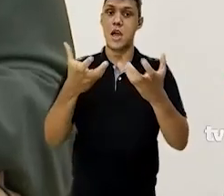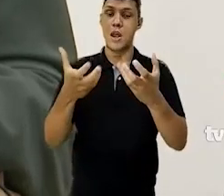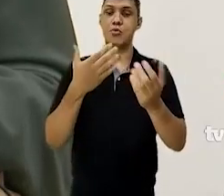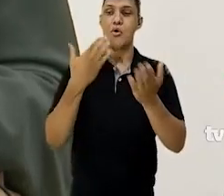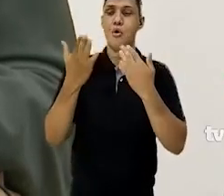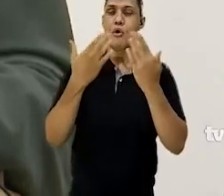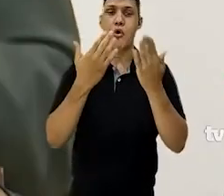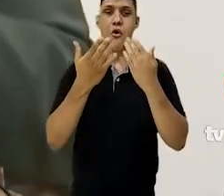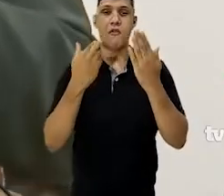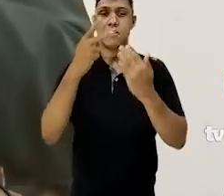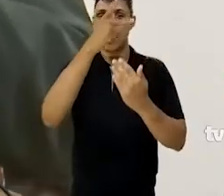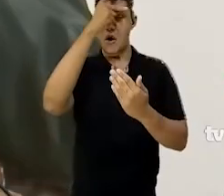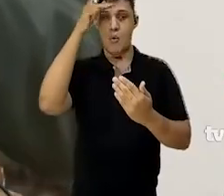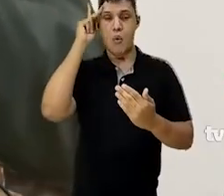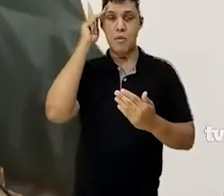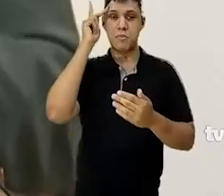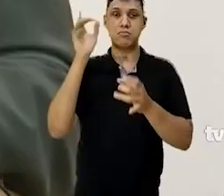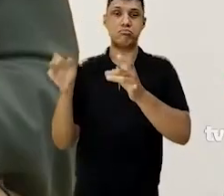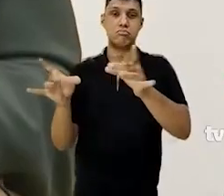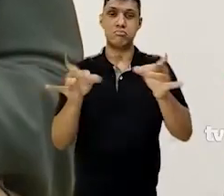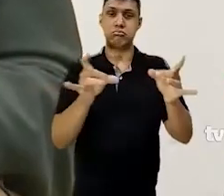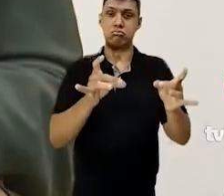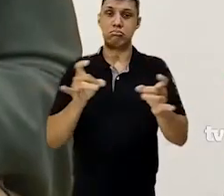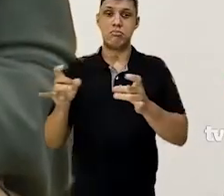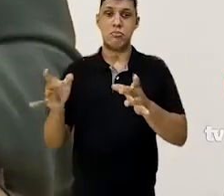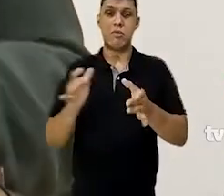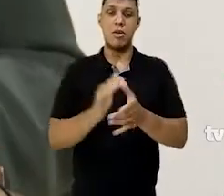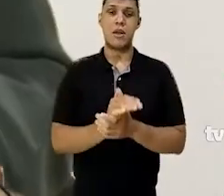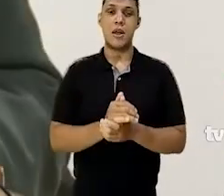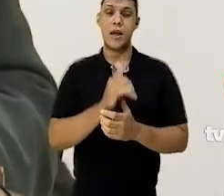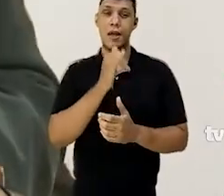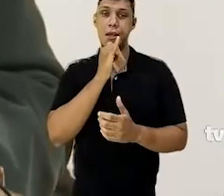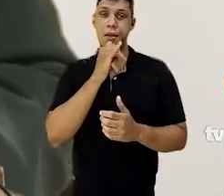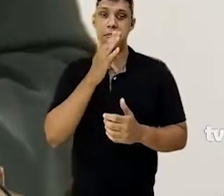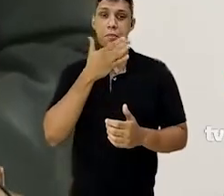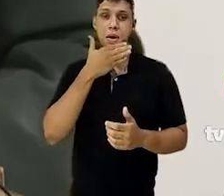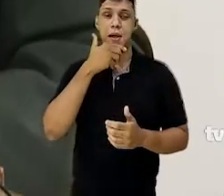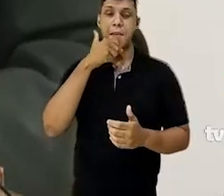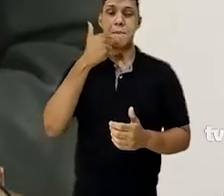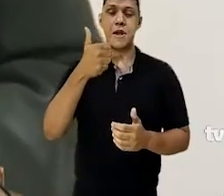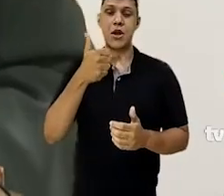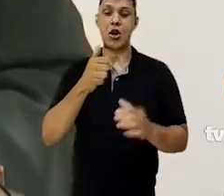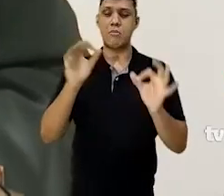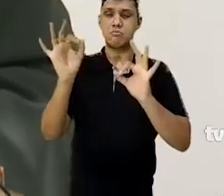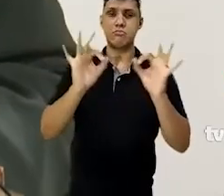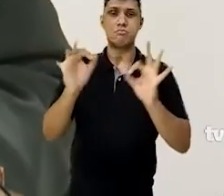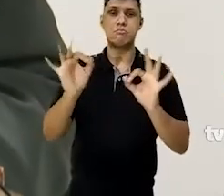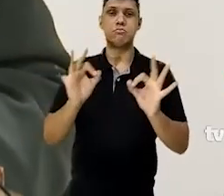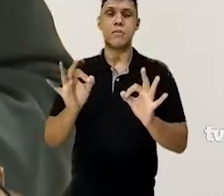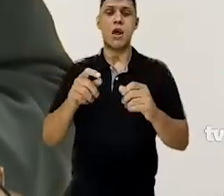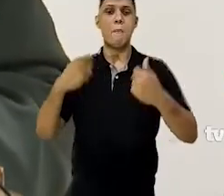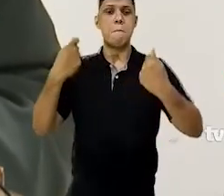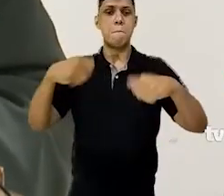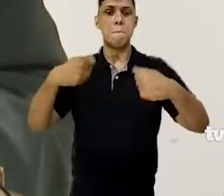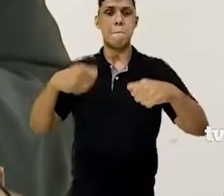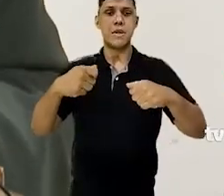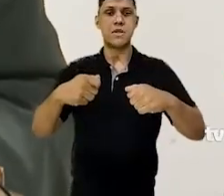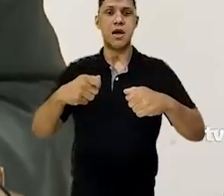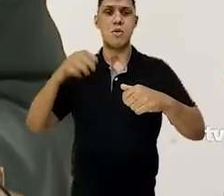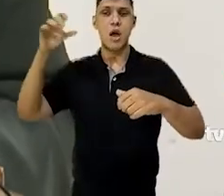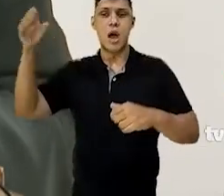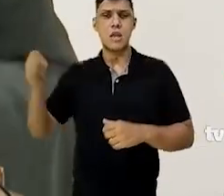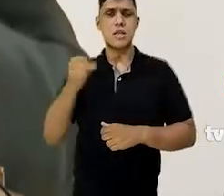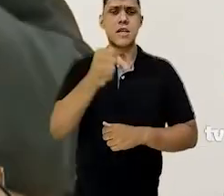para melhorarmos o empreendedorismo no nosso município. Nós temos que trazer empresas de